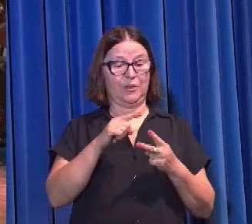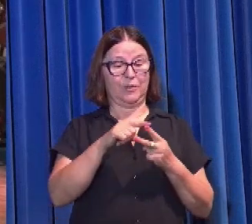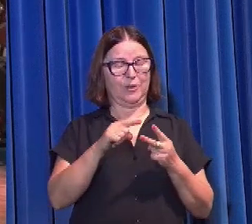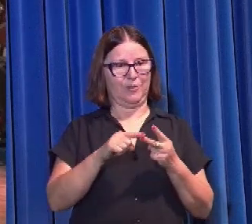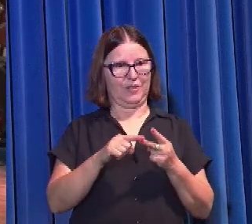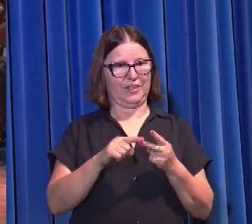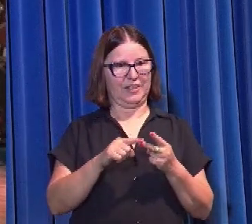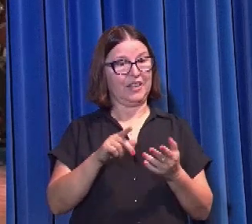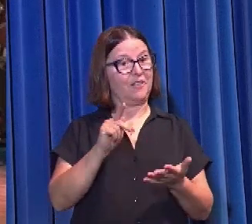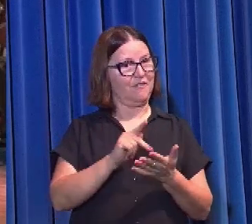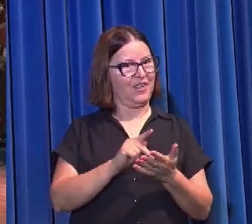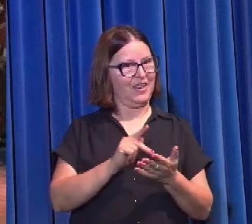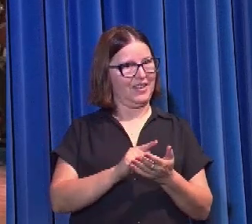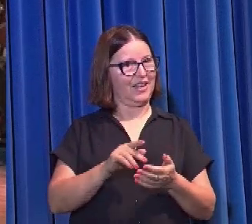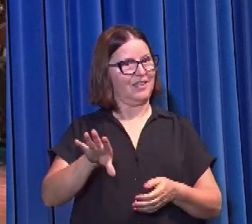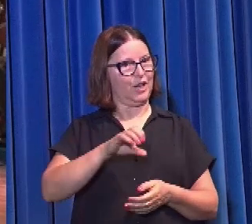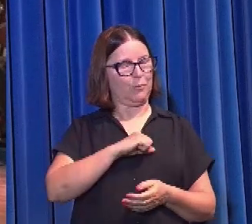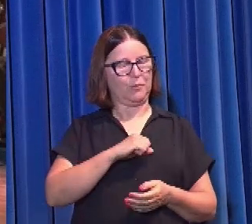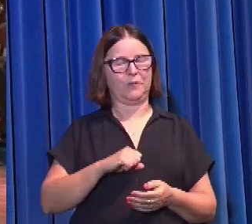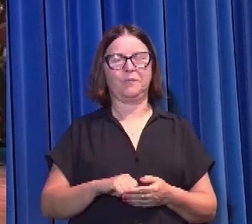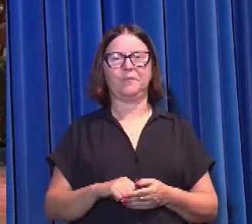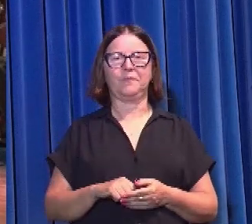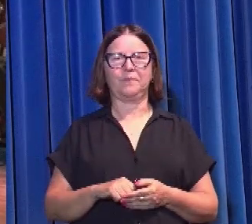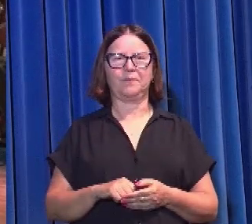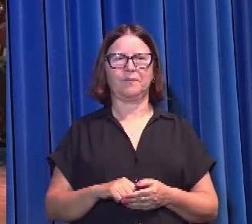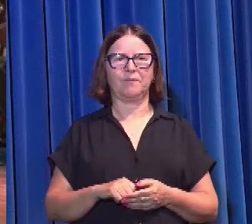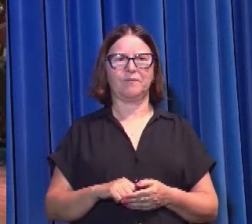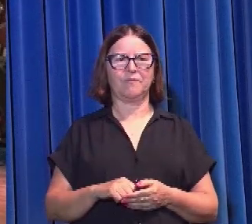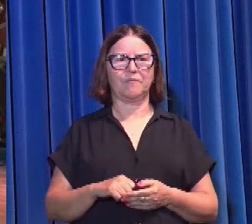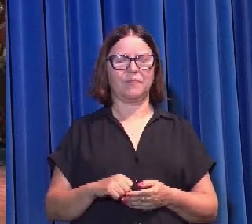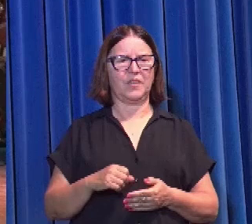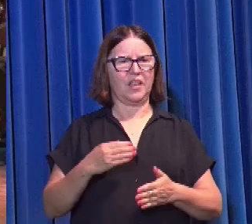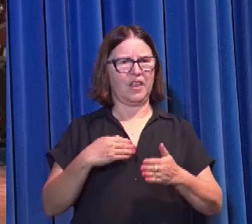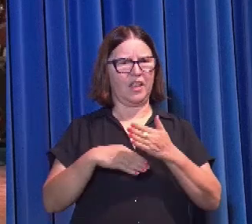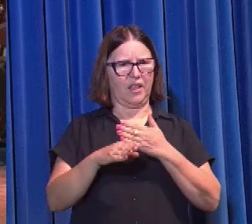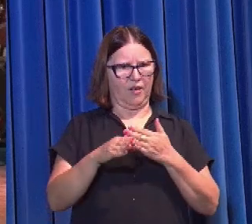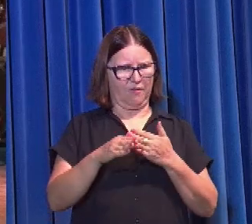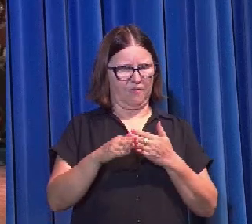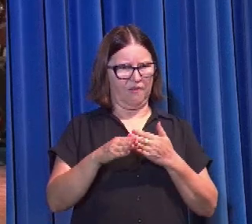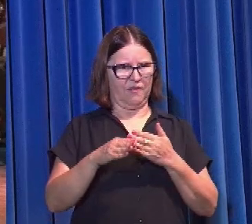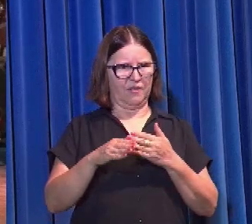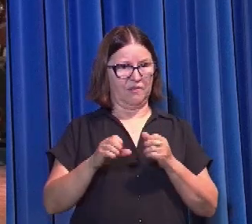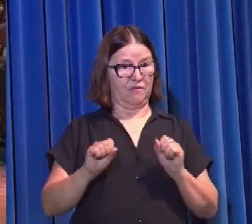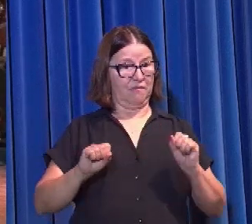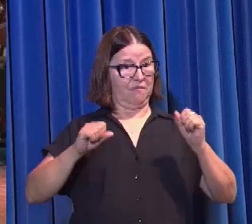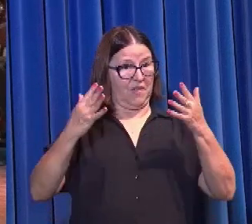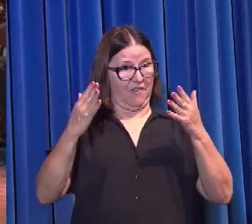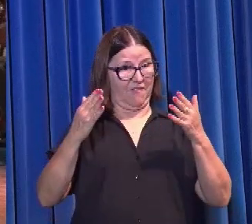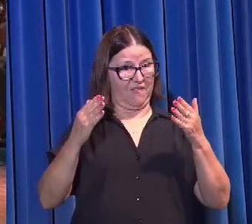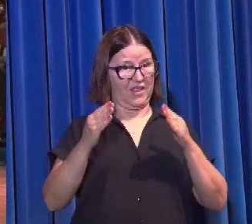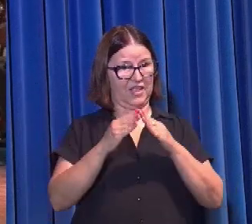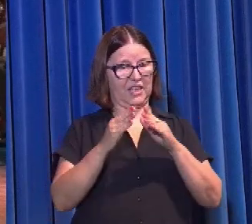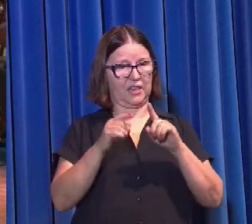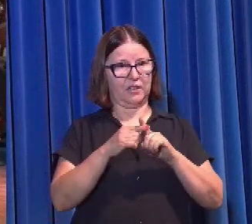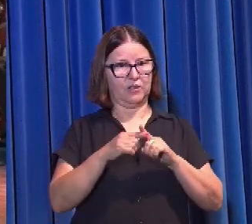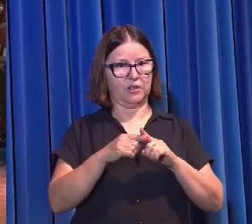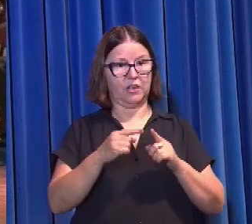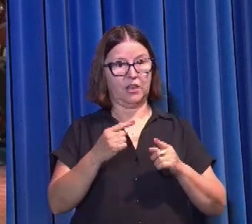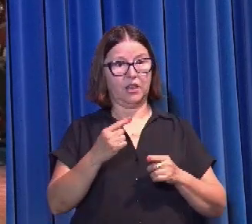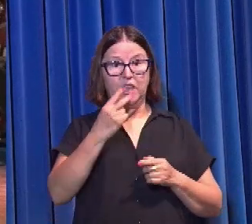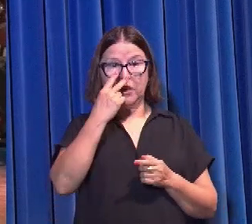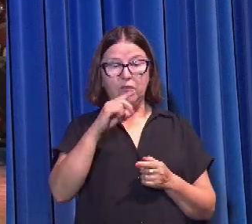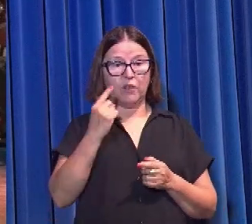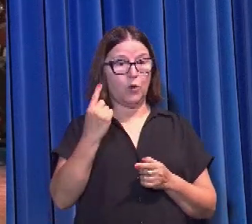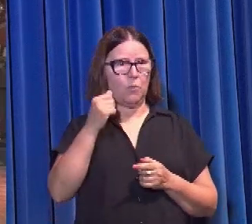juntos. Esses tempos atrás, a gente estava num evento da igreja e eu vi uma irmã destratando a funcionária da igreja.